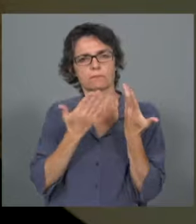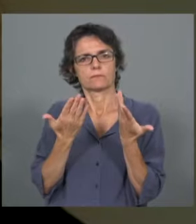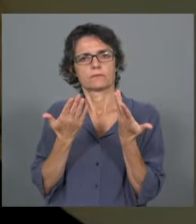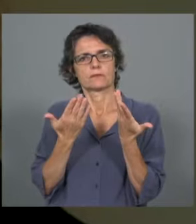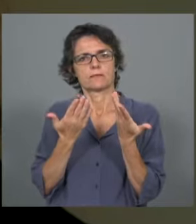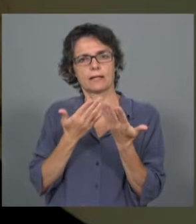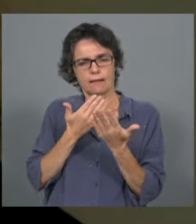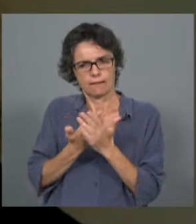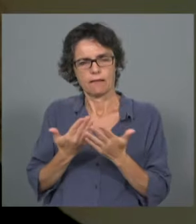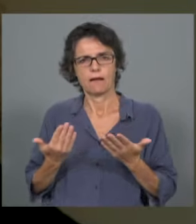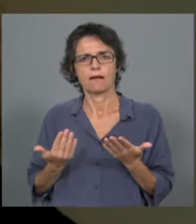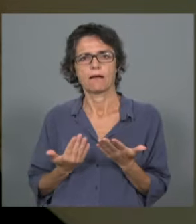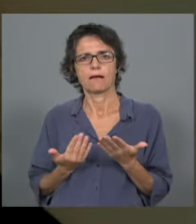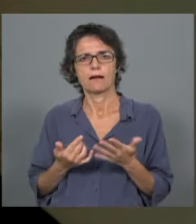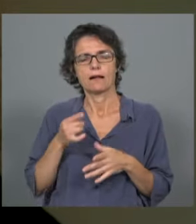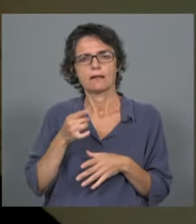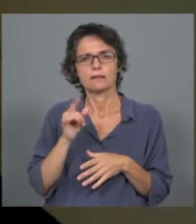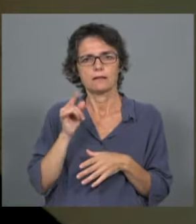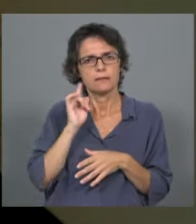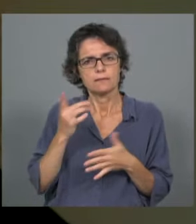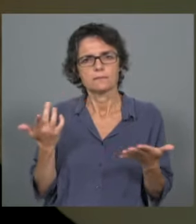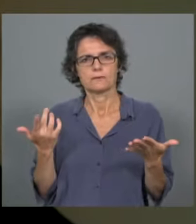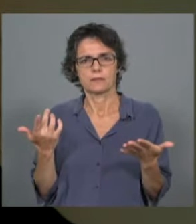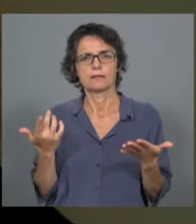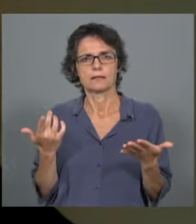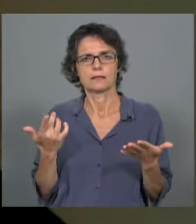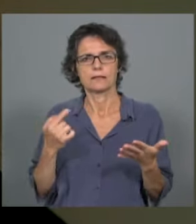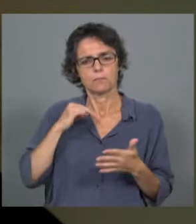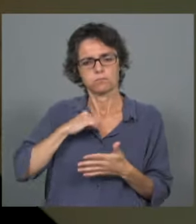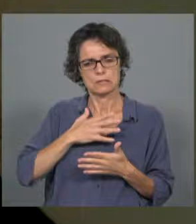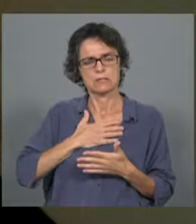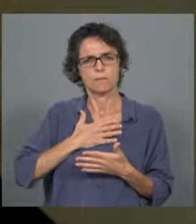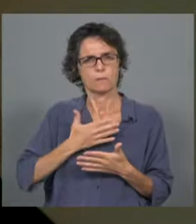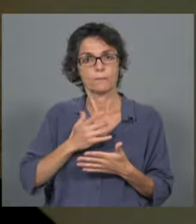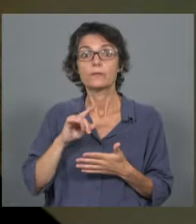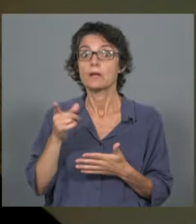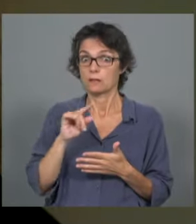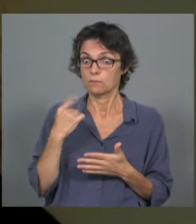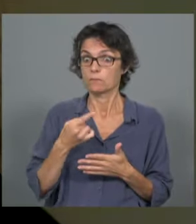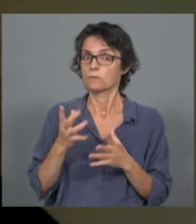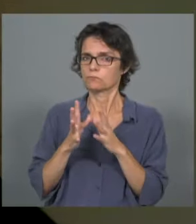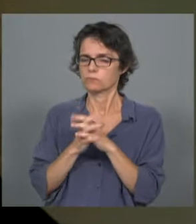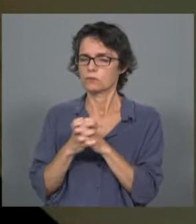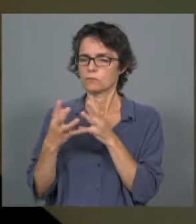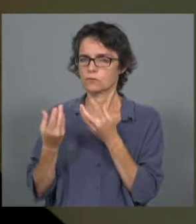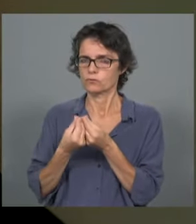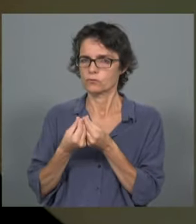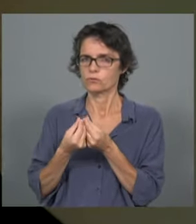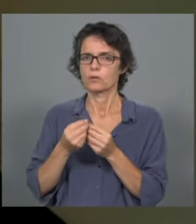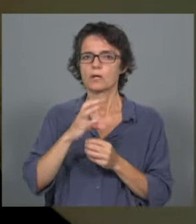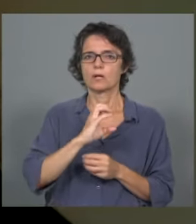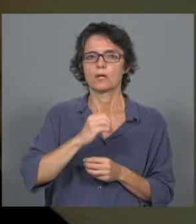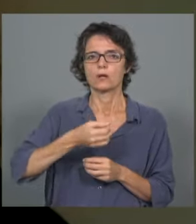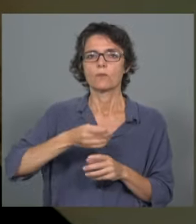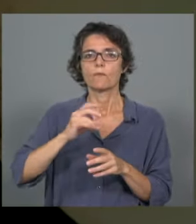também, por isso é algo que também está presente. Oramos também pela COP26, que vai